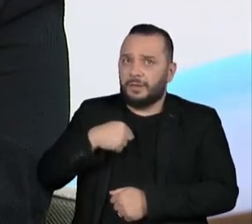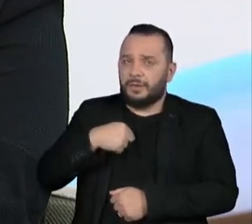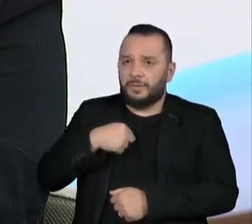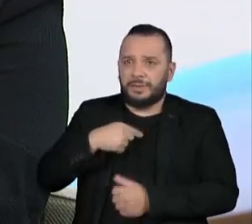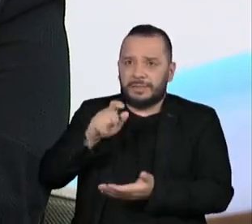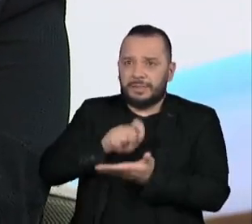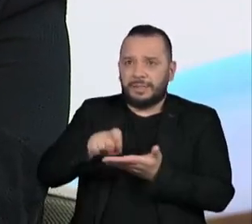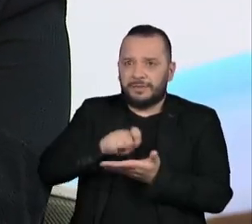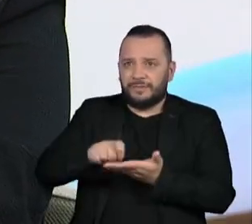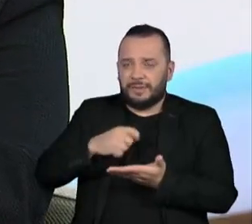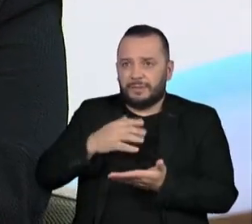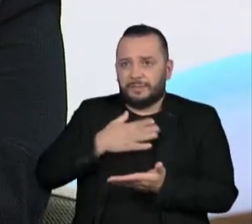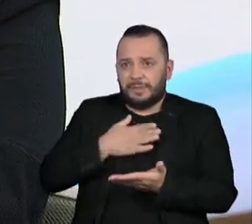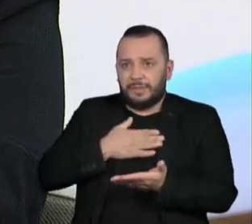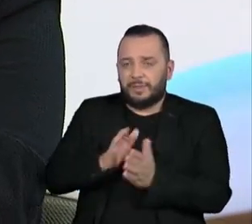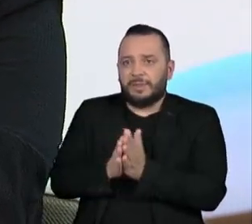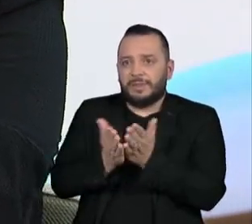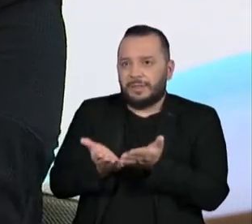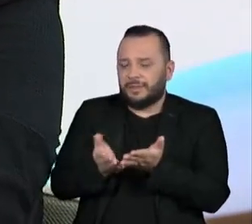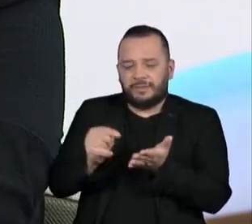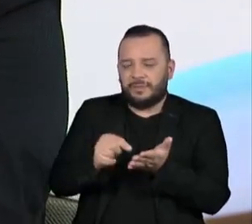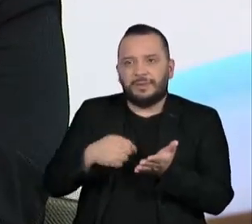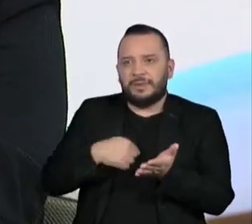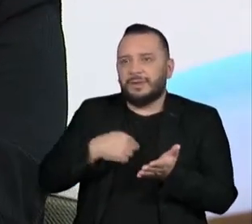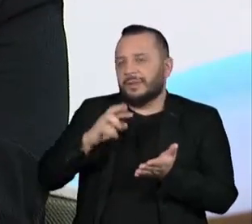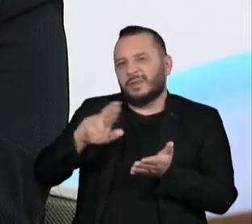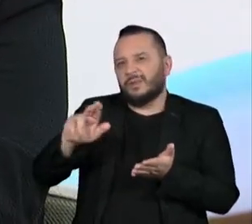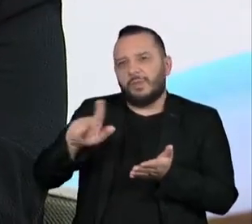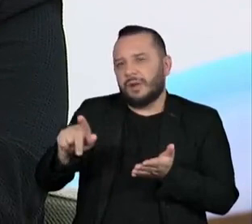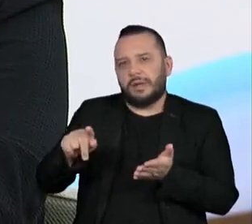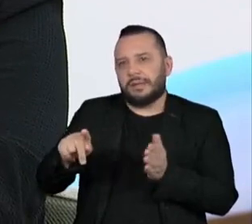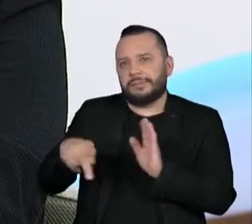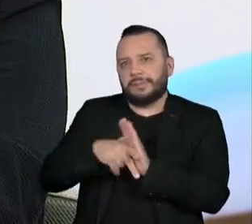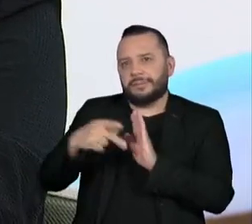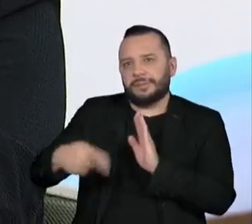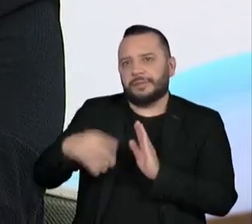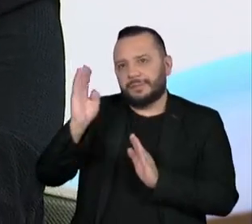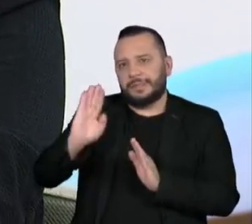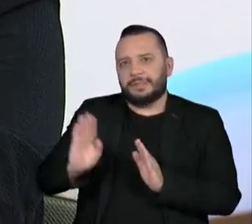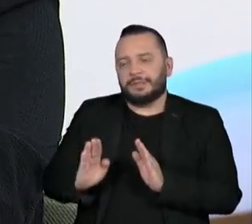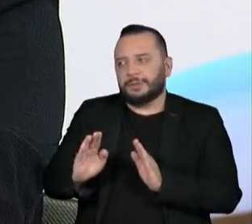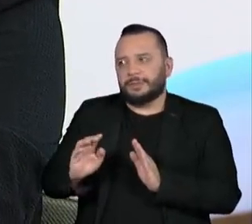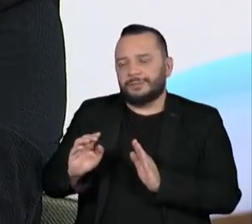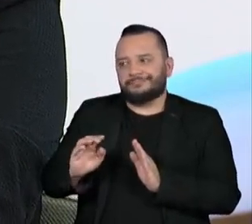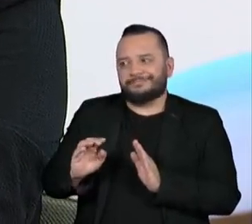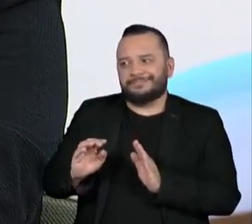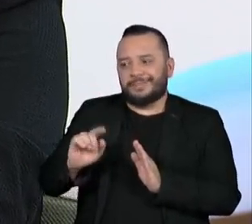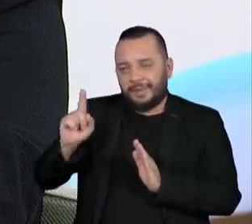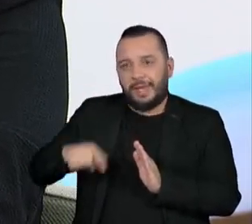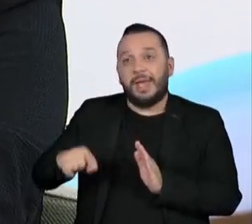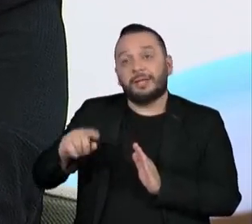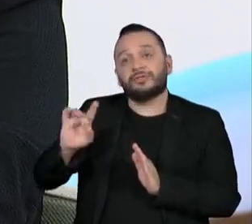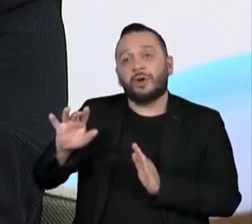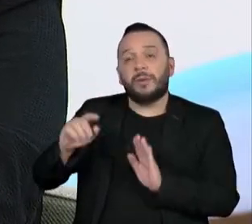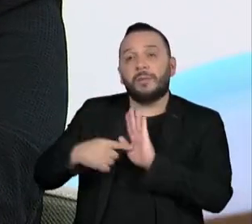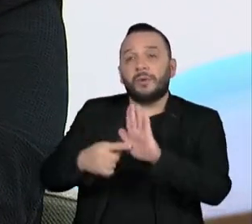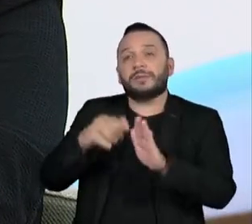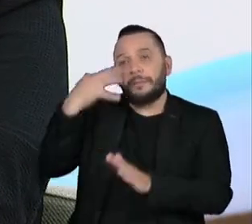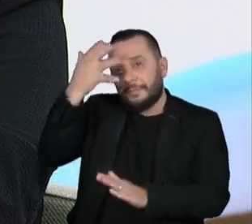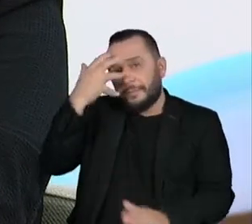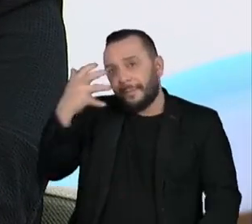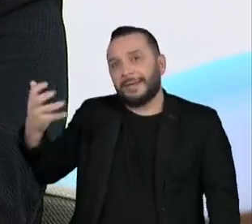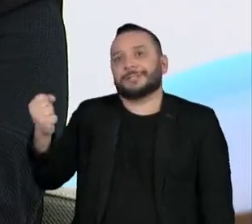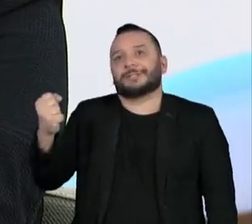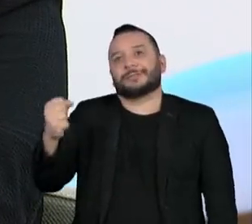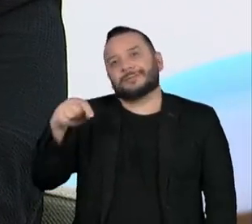livro meu e não é genuinamente brasileiro, é uma paixão pelo Brasil. Mas todas